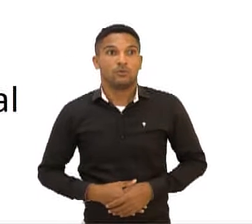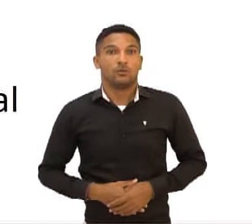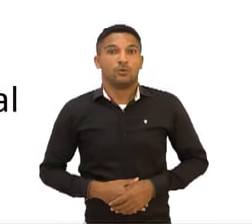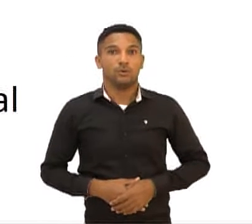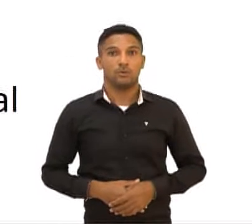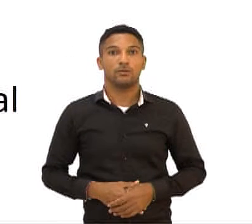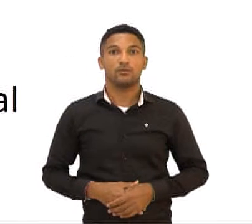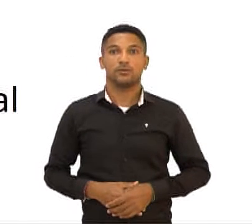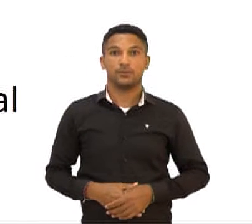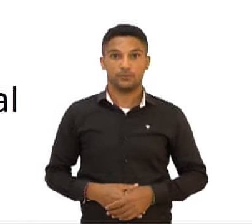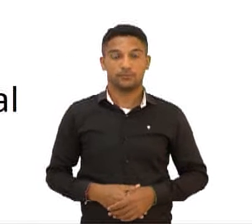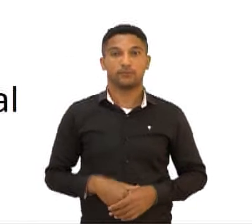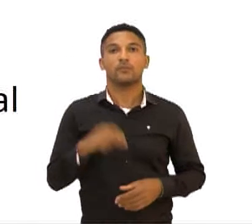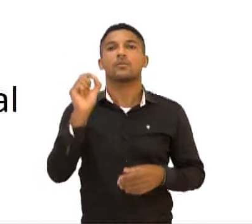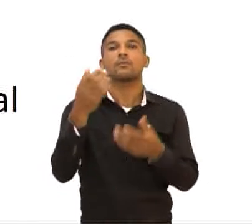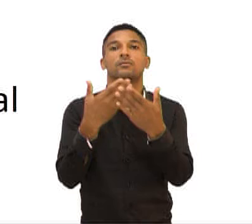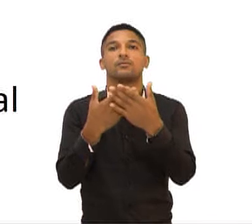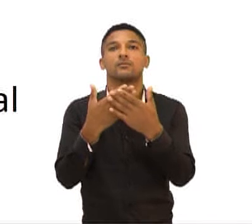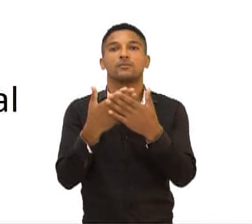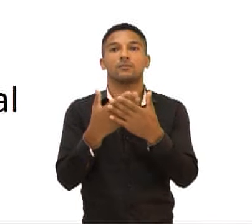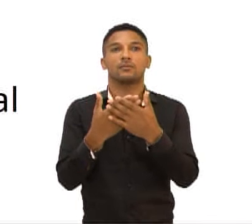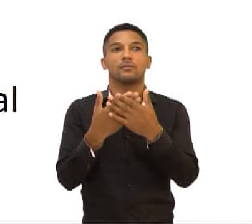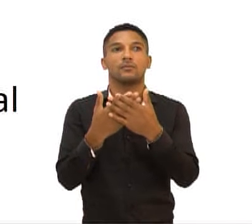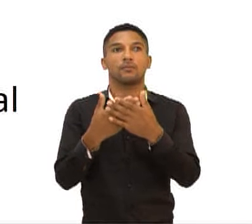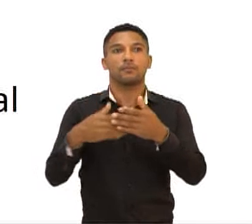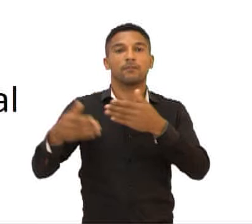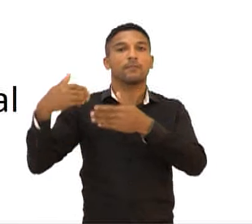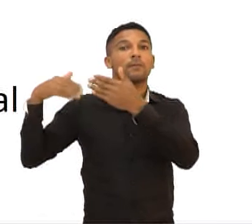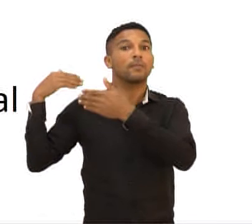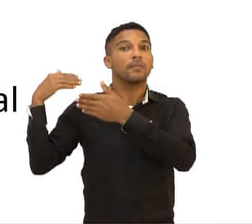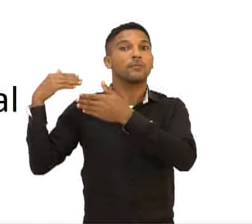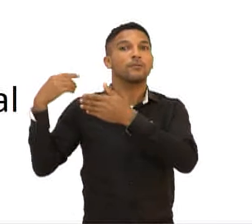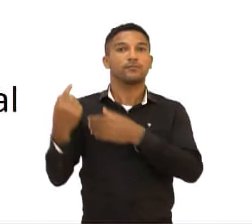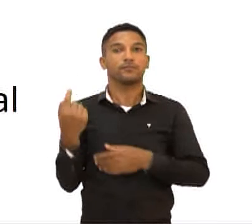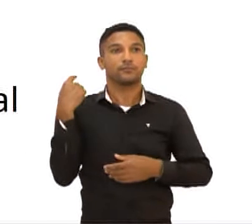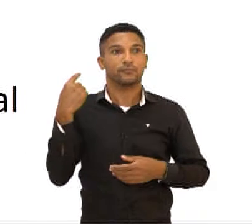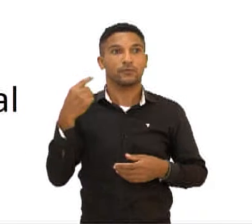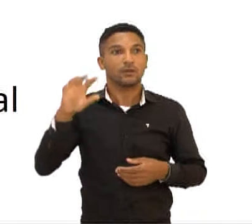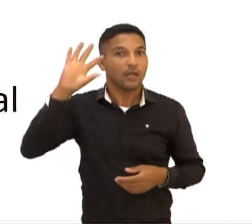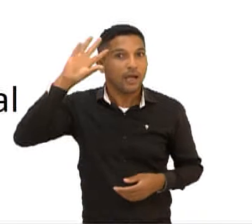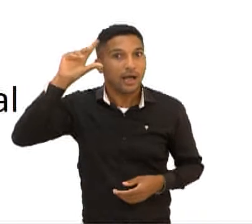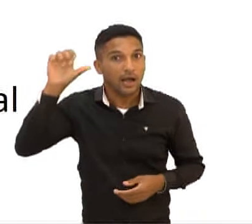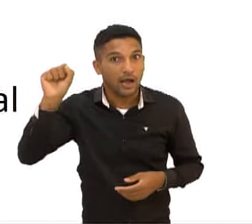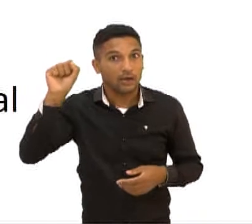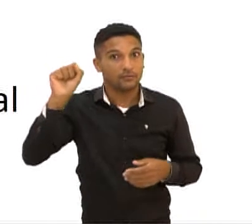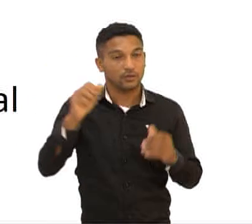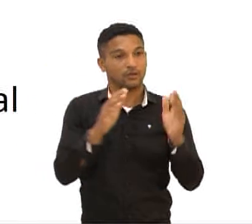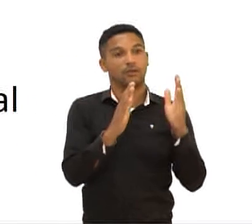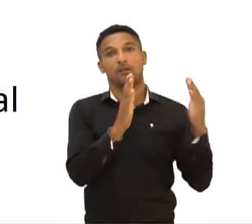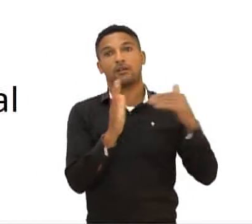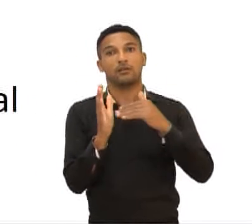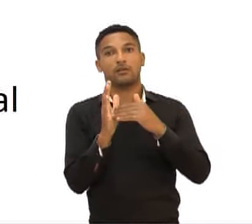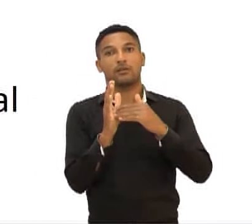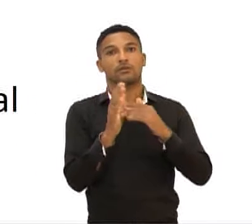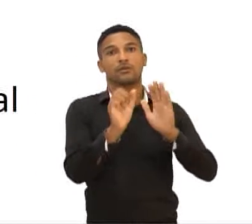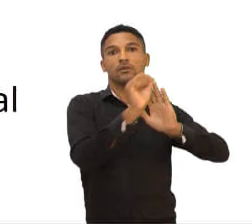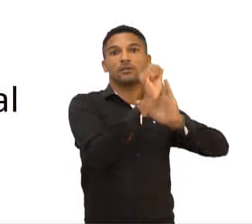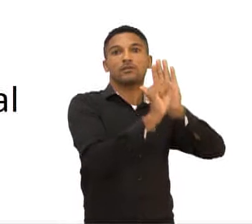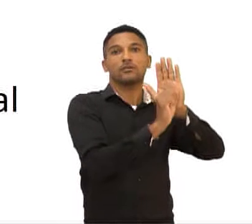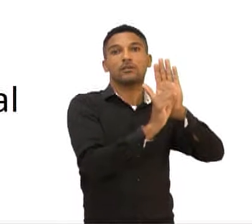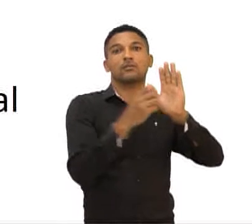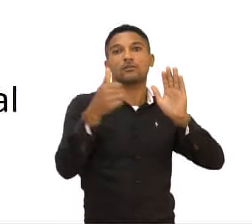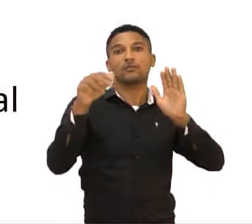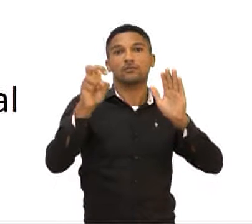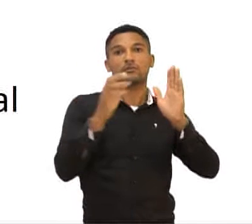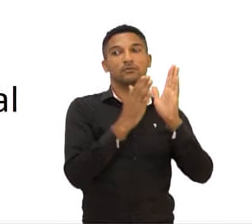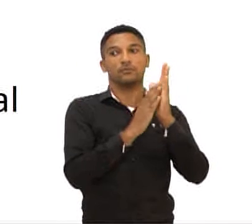vimos especificamente, então, na nossa aula passada? Nós vimos que a África, até o século XV, ela era permeada